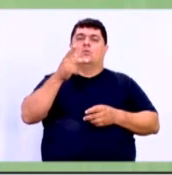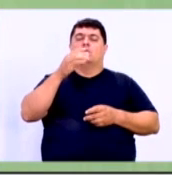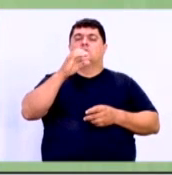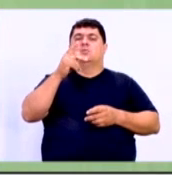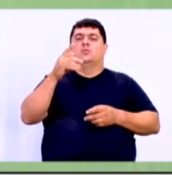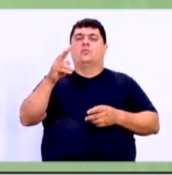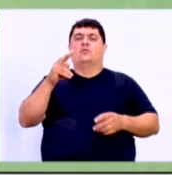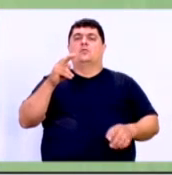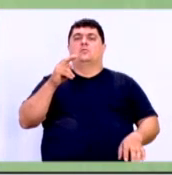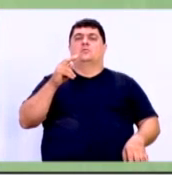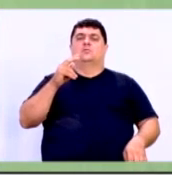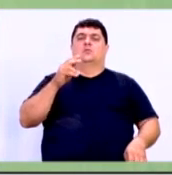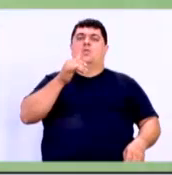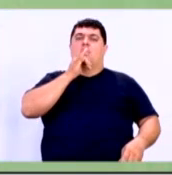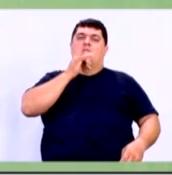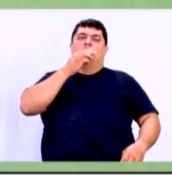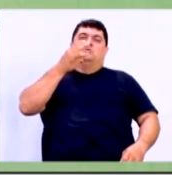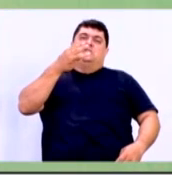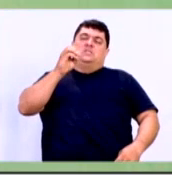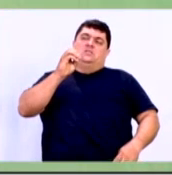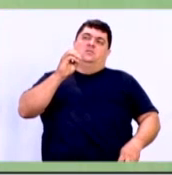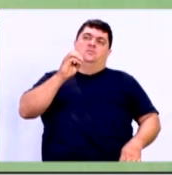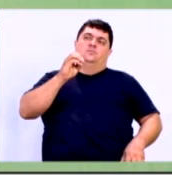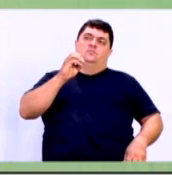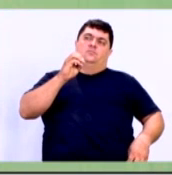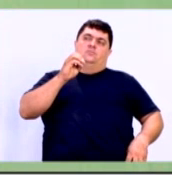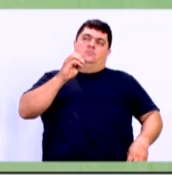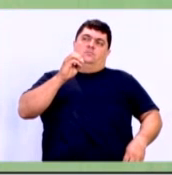foi 30.